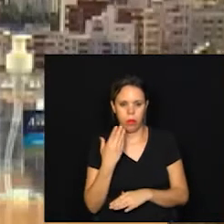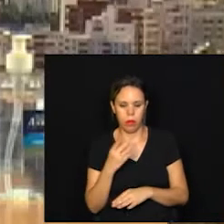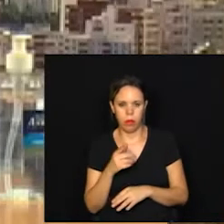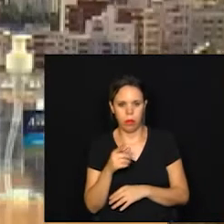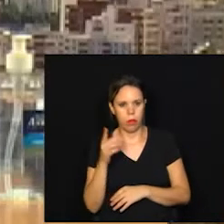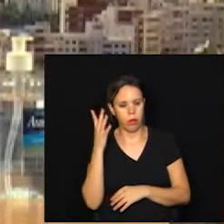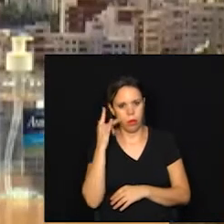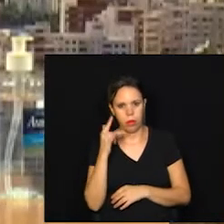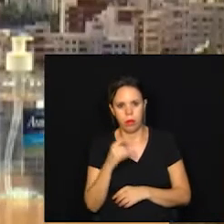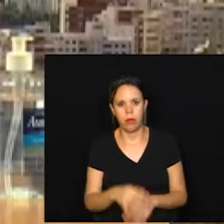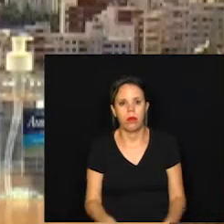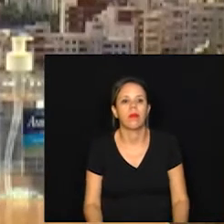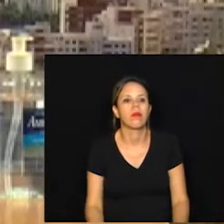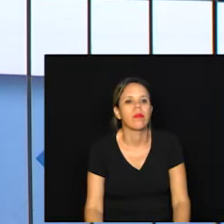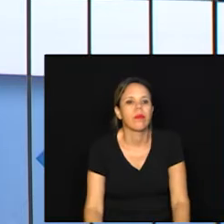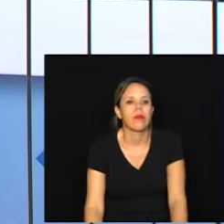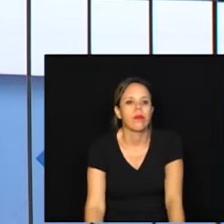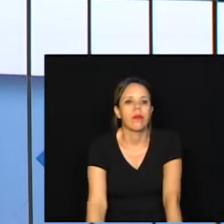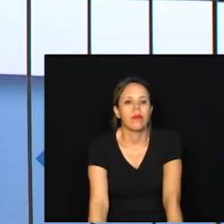no dia de amanhã.